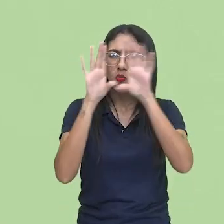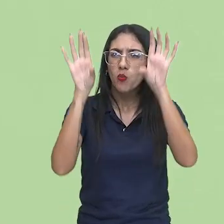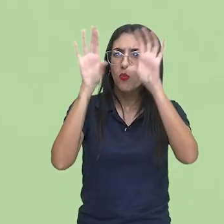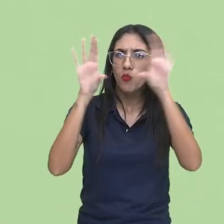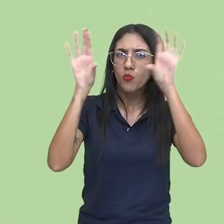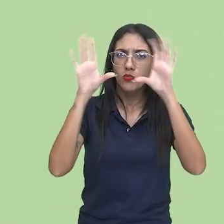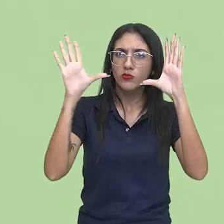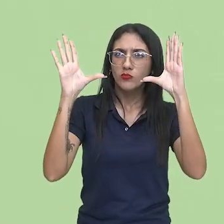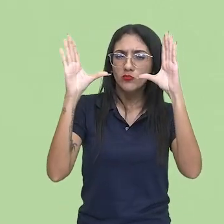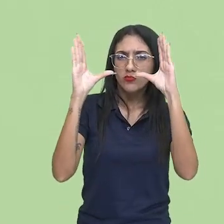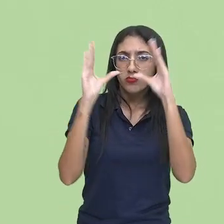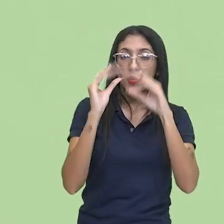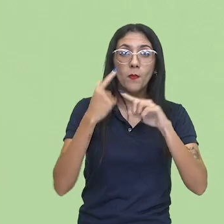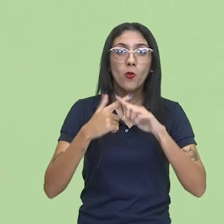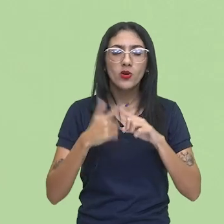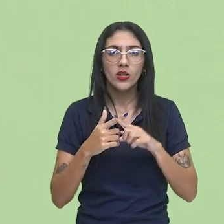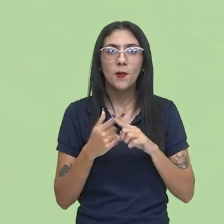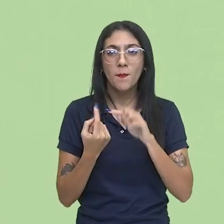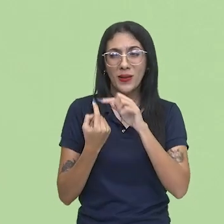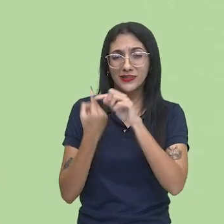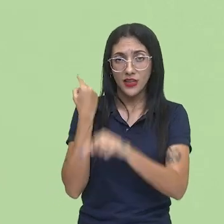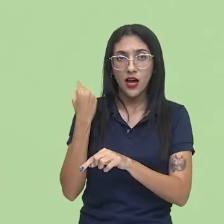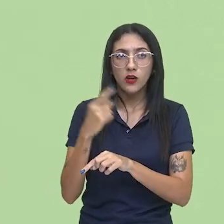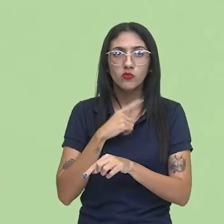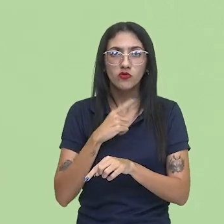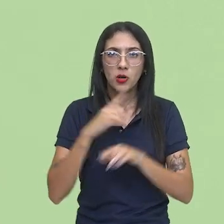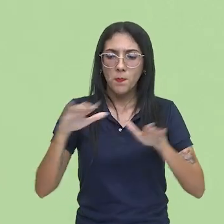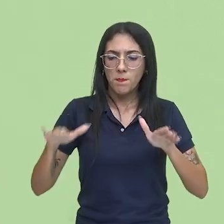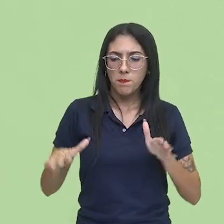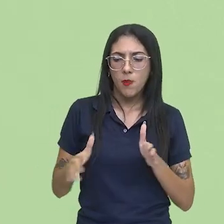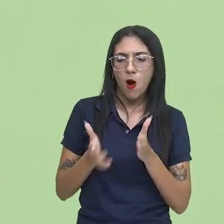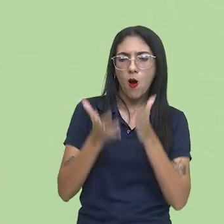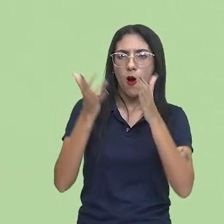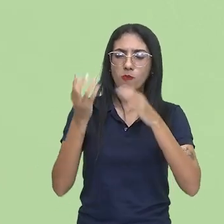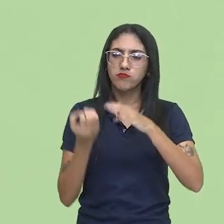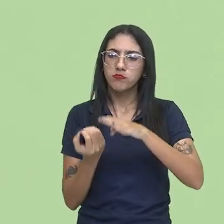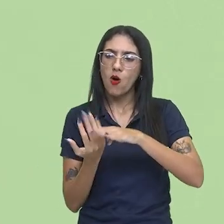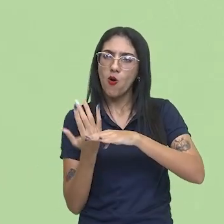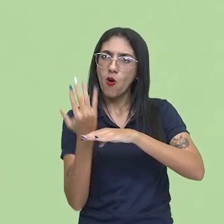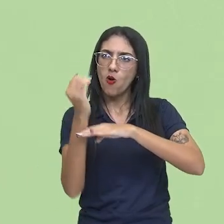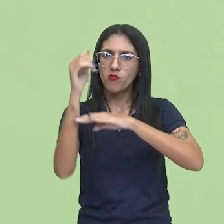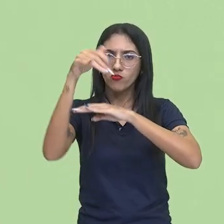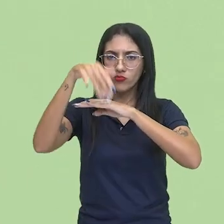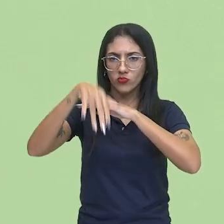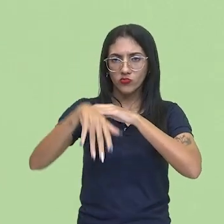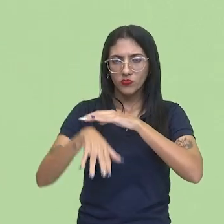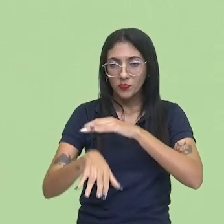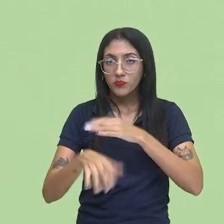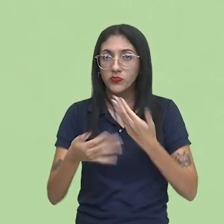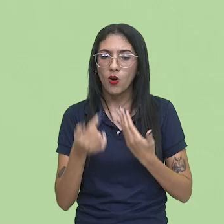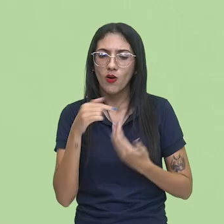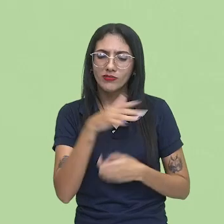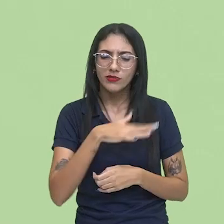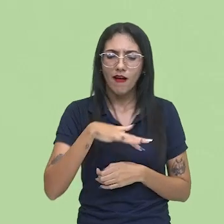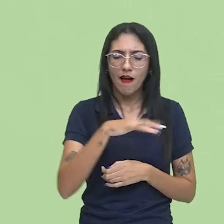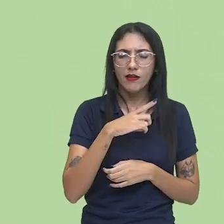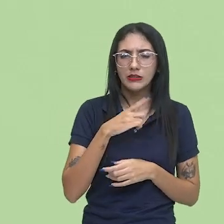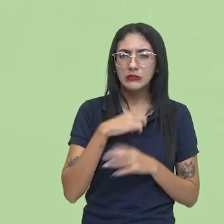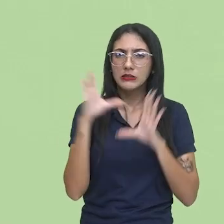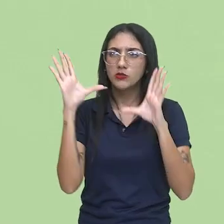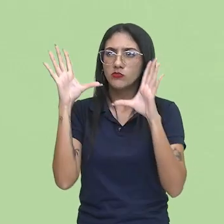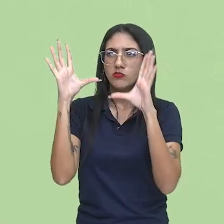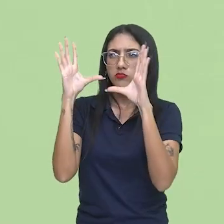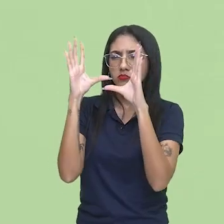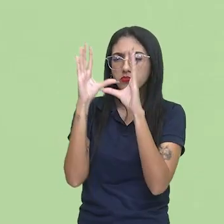né, porque tinha atividade vulcânica, então o ambiente poderia estar com pouca incidência solar,